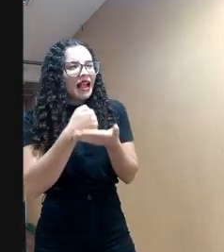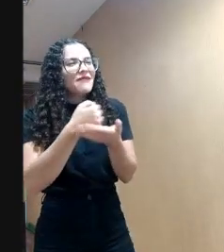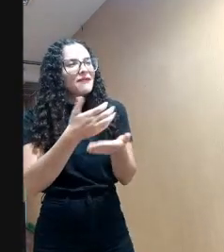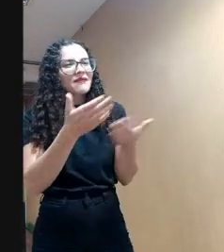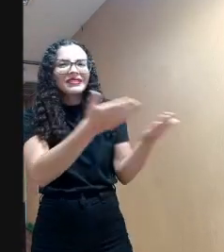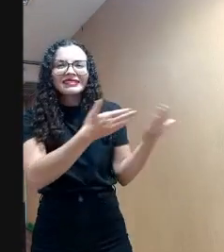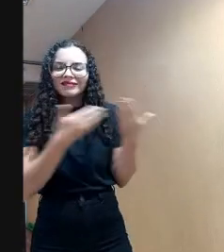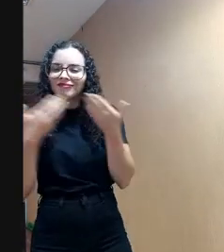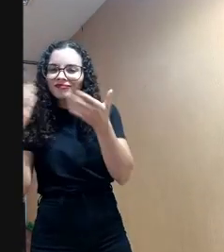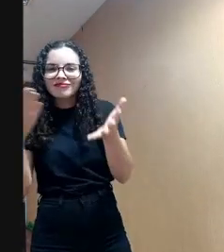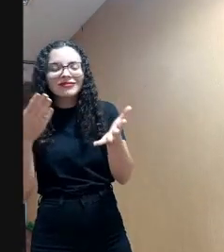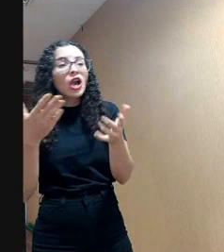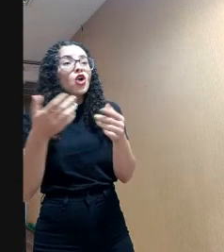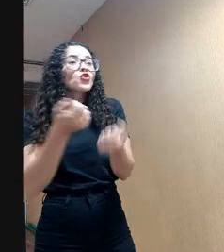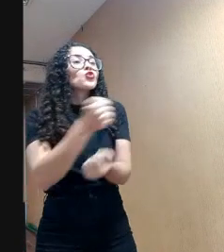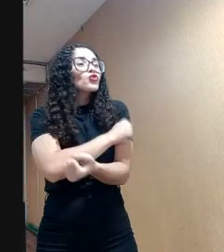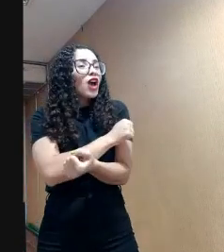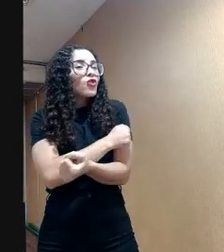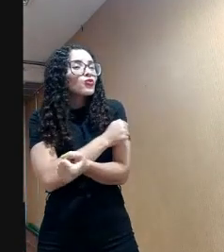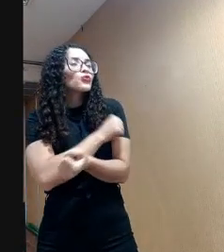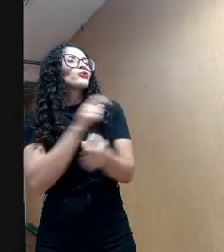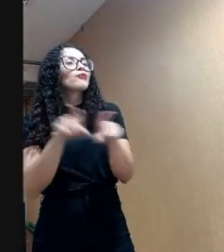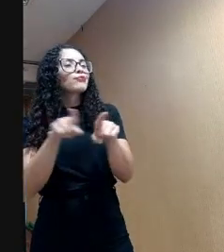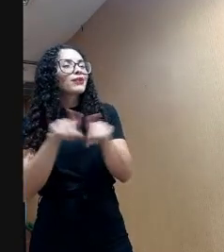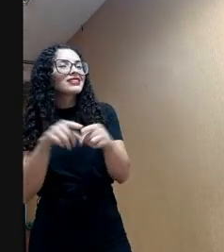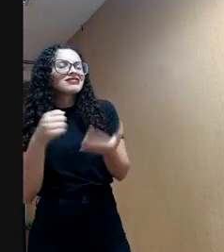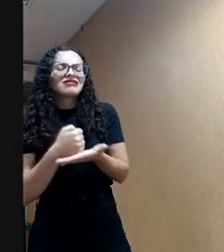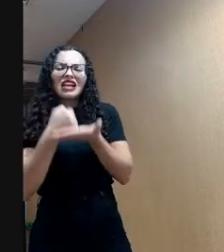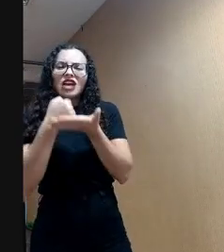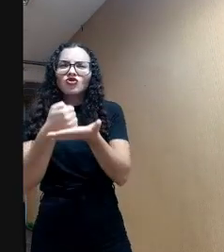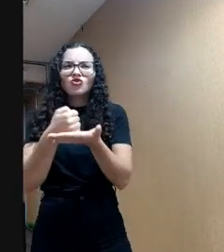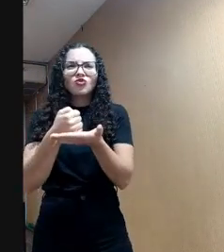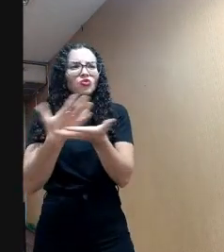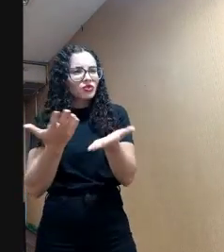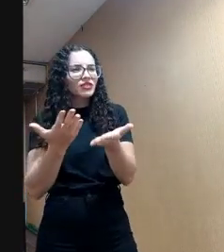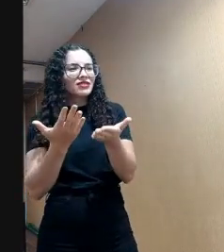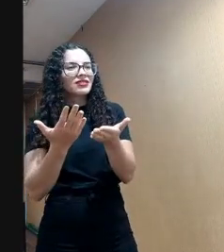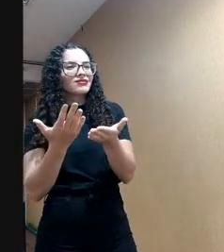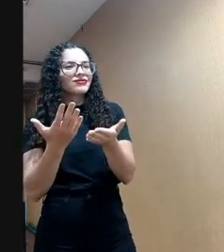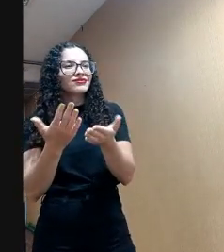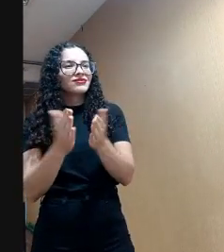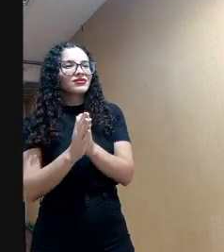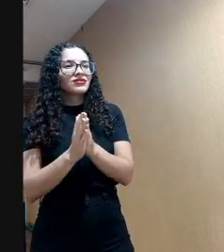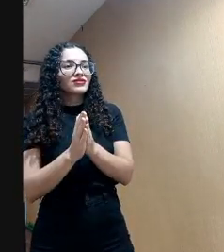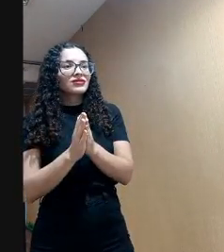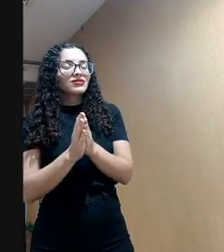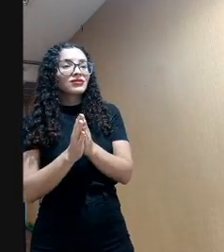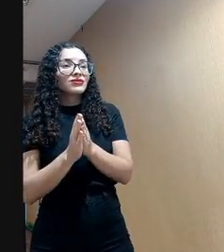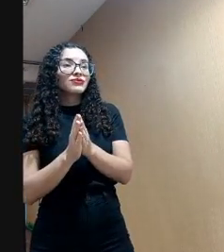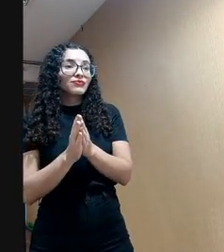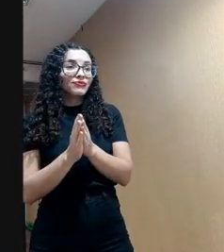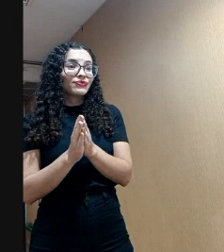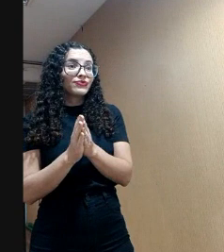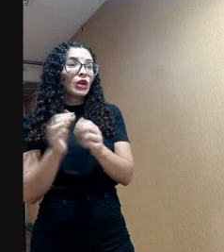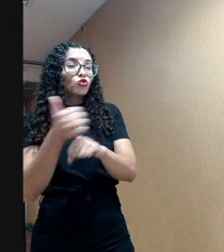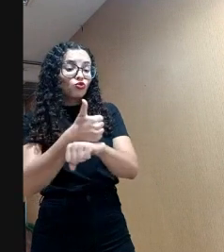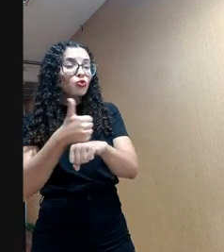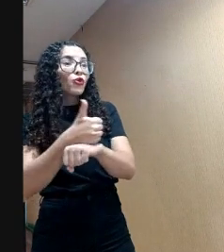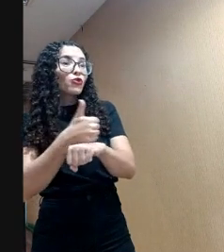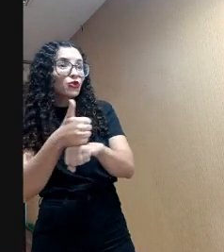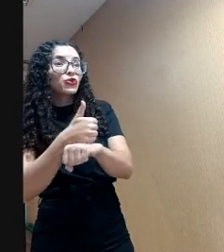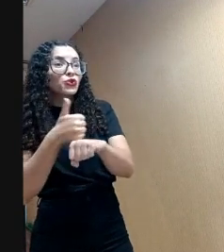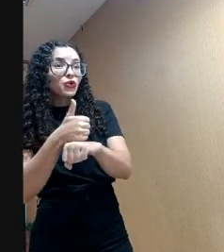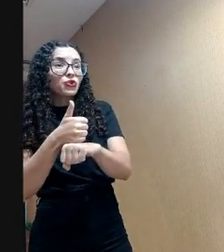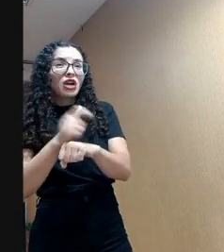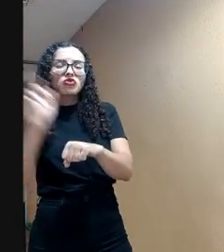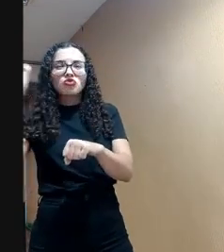alunos, nós também temos profissionais, estudantes de outras instituições que também se envolvem nesse